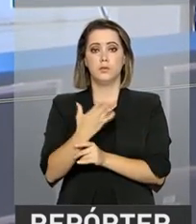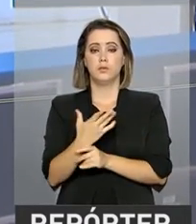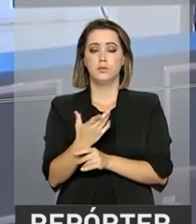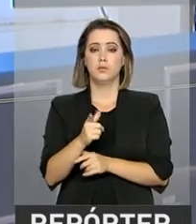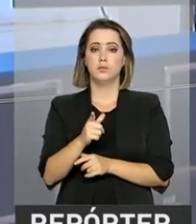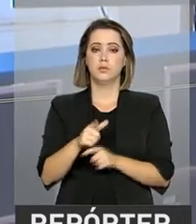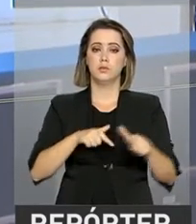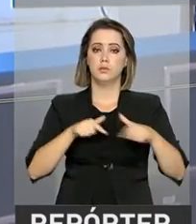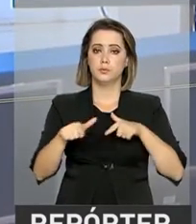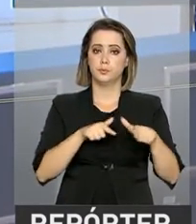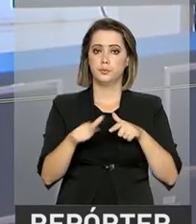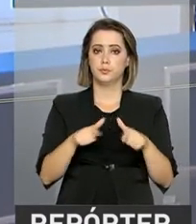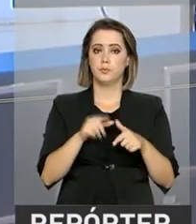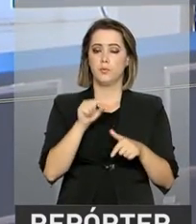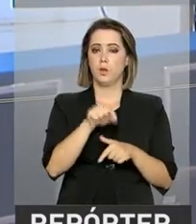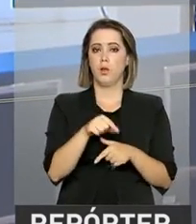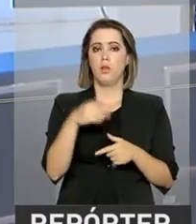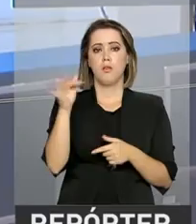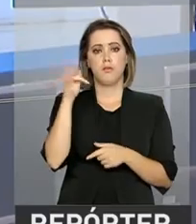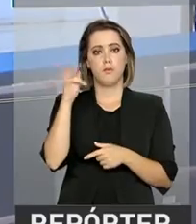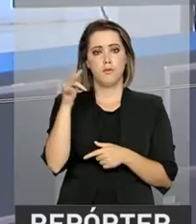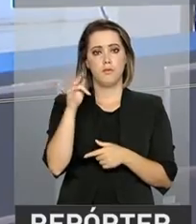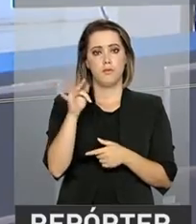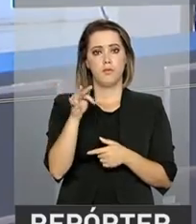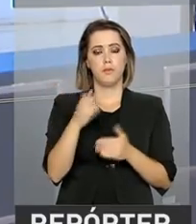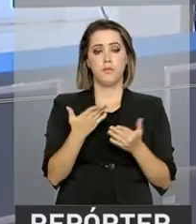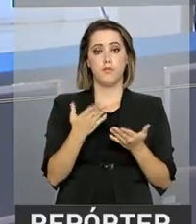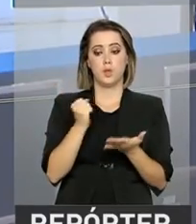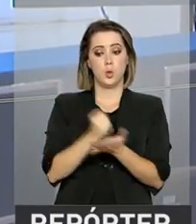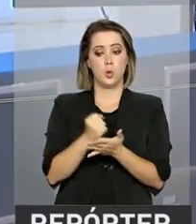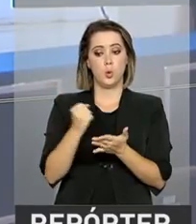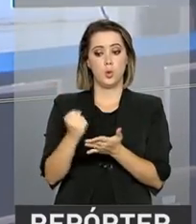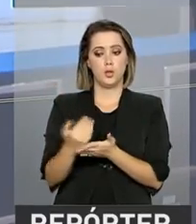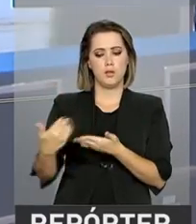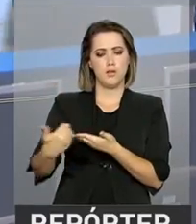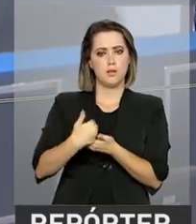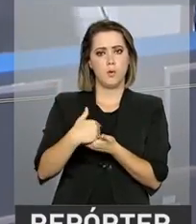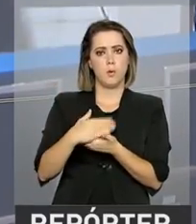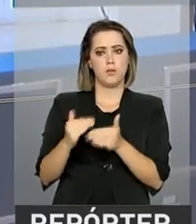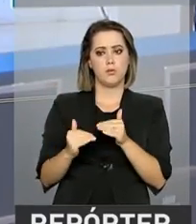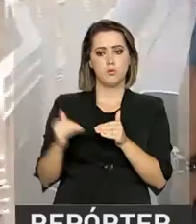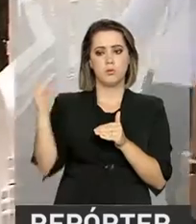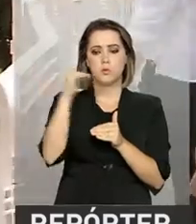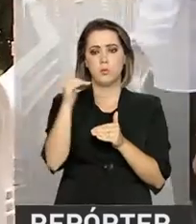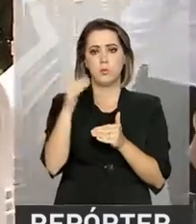Em fevereiro, as contratações superaram as demissões em 35 mil vagas.